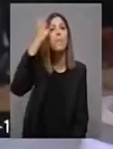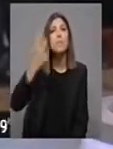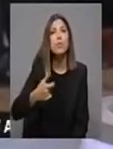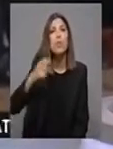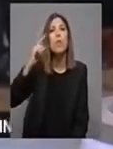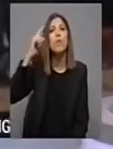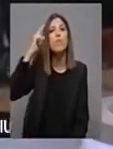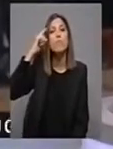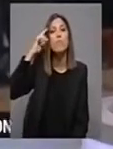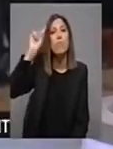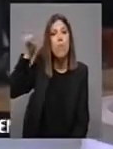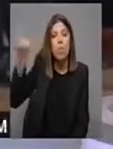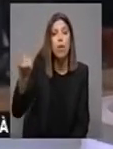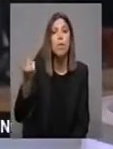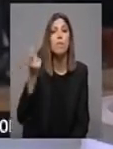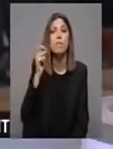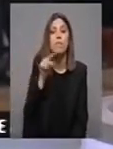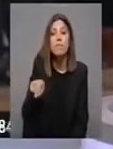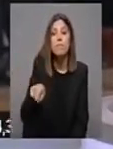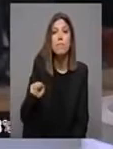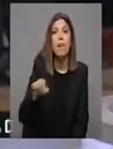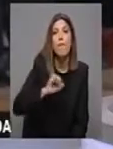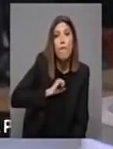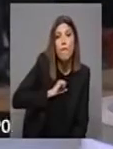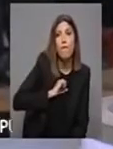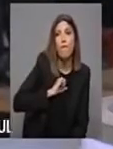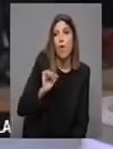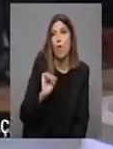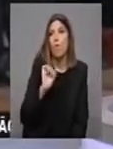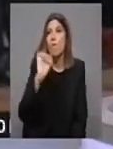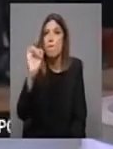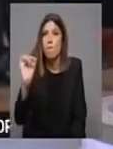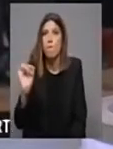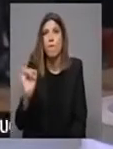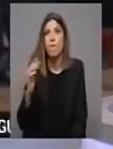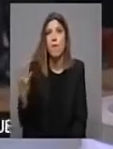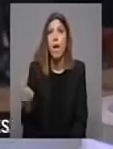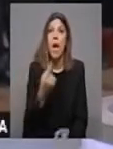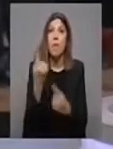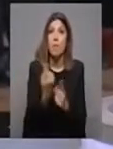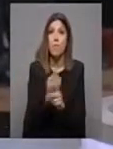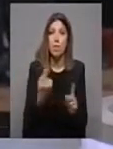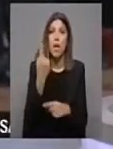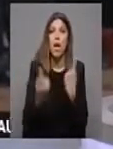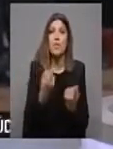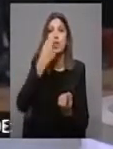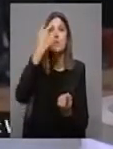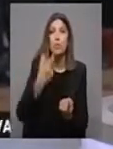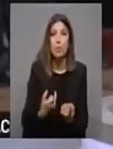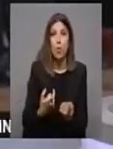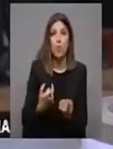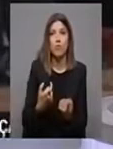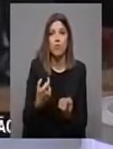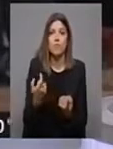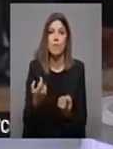propriedade privada é 91%. Mas a questão fundamental que nós temos é muitas vezes os próprios proprietários ou herdeiros não saberem onde é que ela está. Por outro